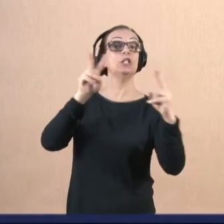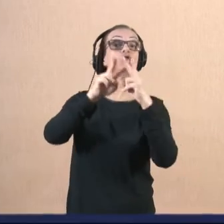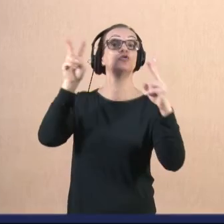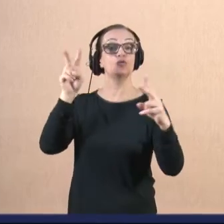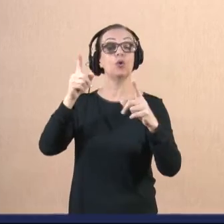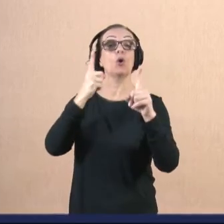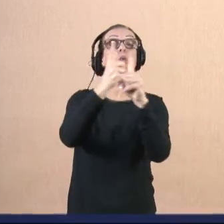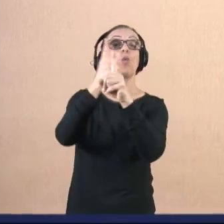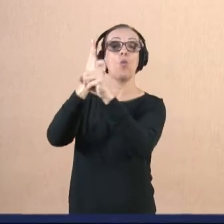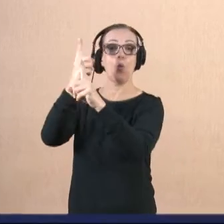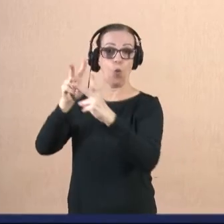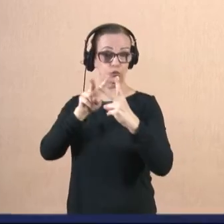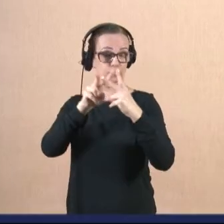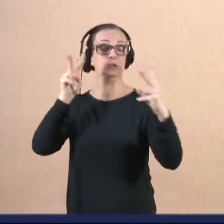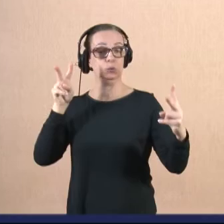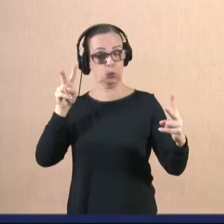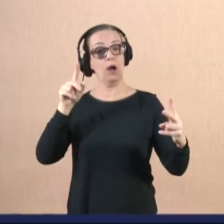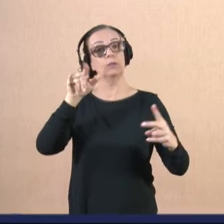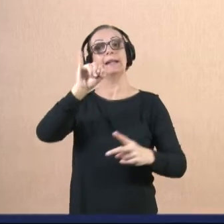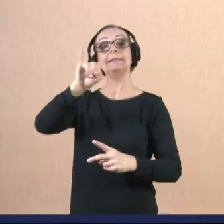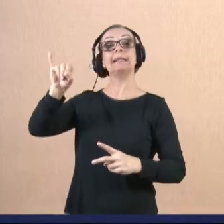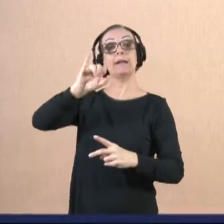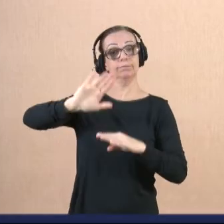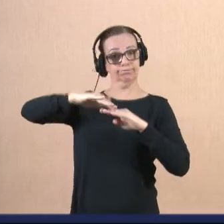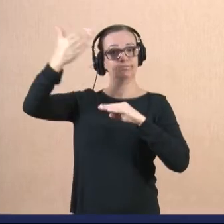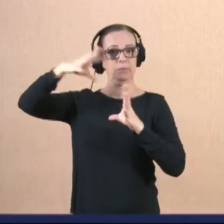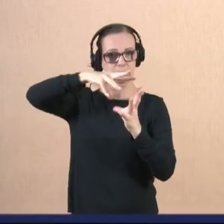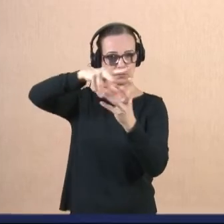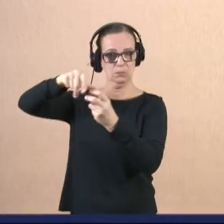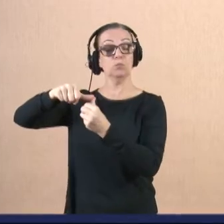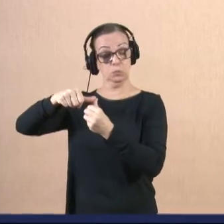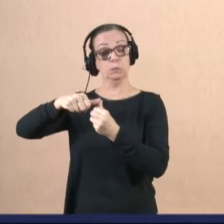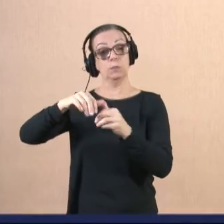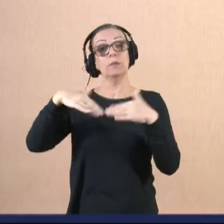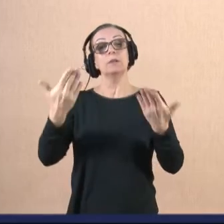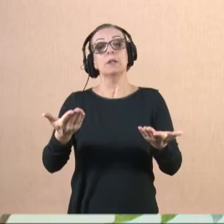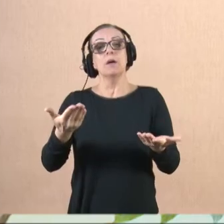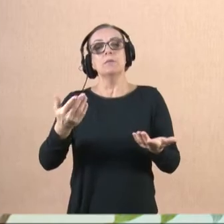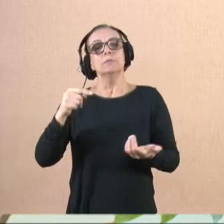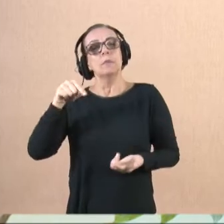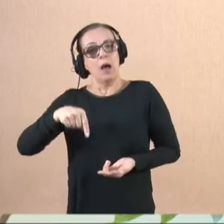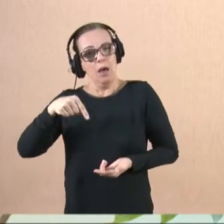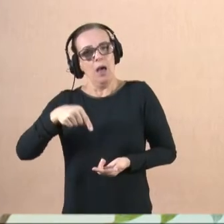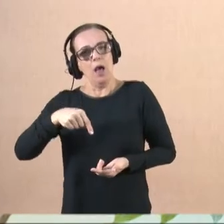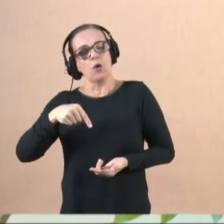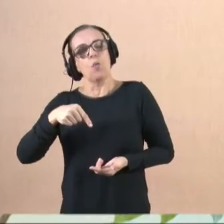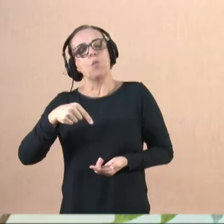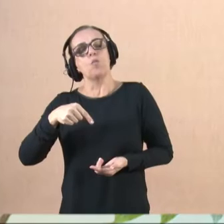interessados no cenário internacional e o nosso embaixador que a gente já não também